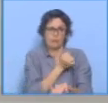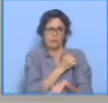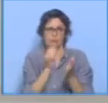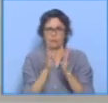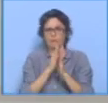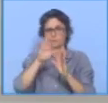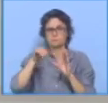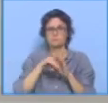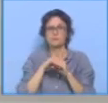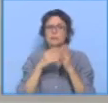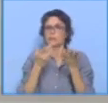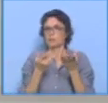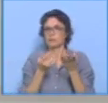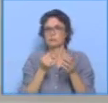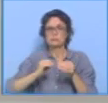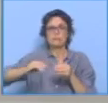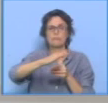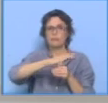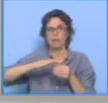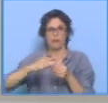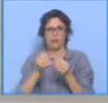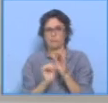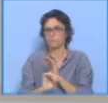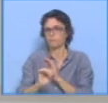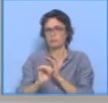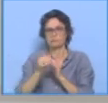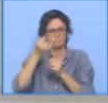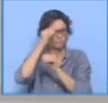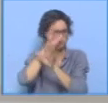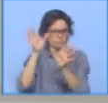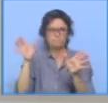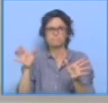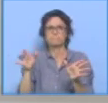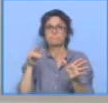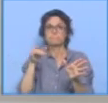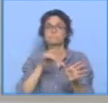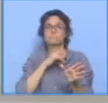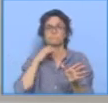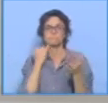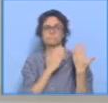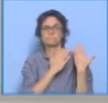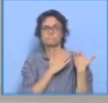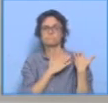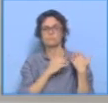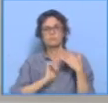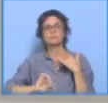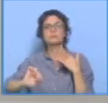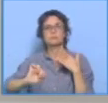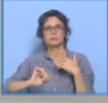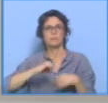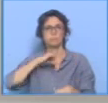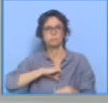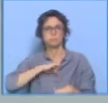na diocese em que vive, na nação, onde for. Ele tem que ser isto, tem que sentir que